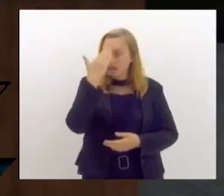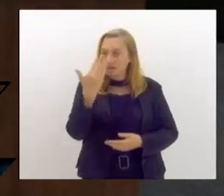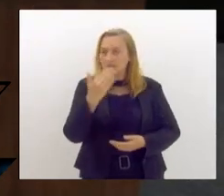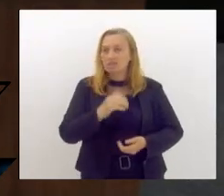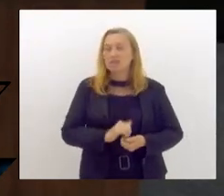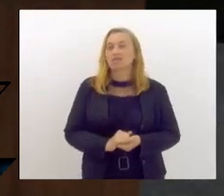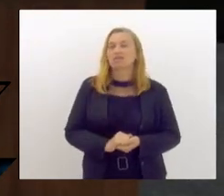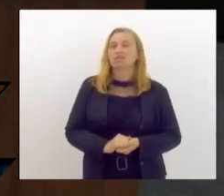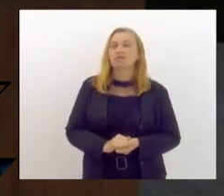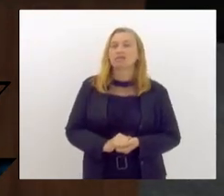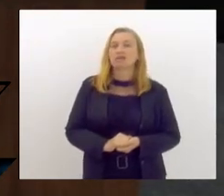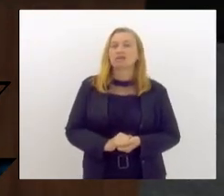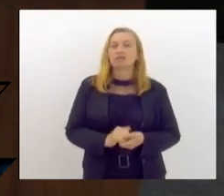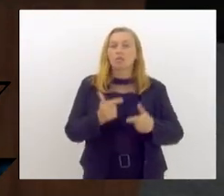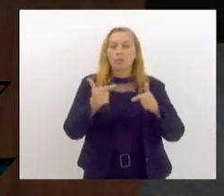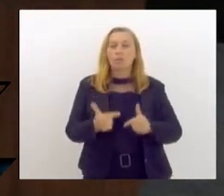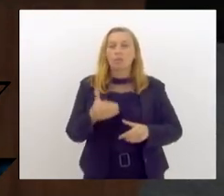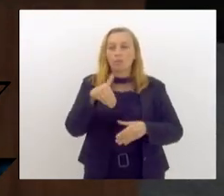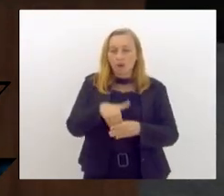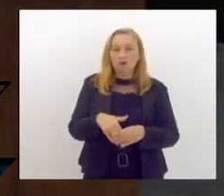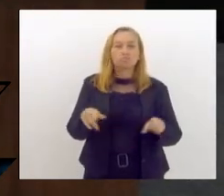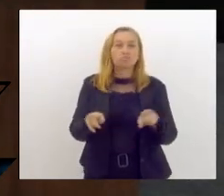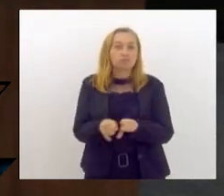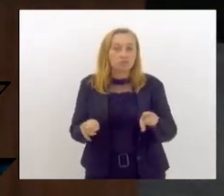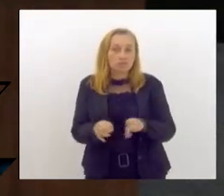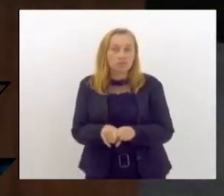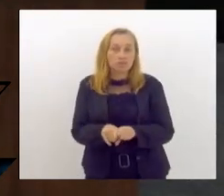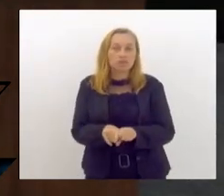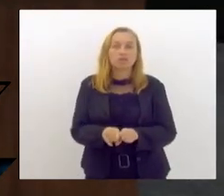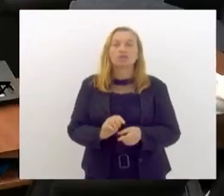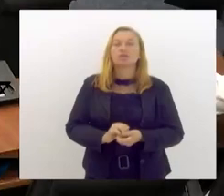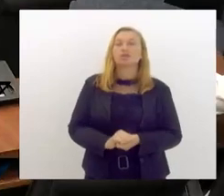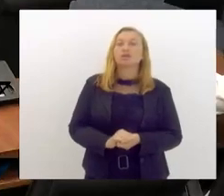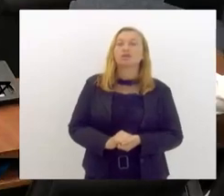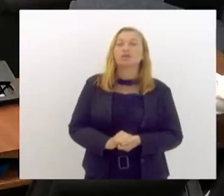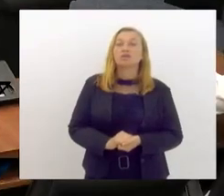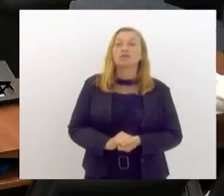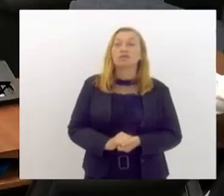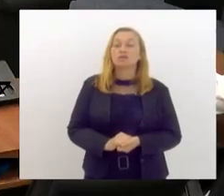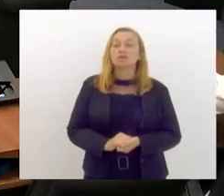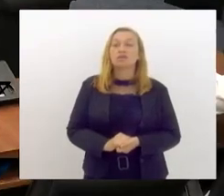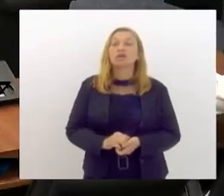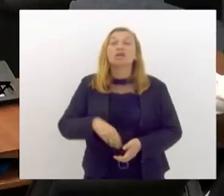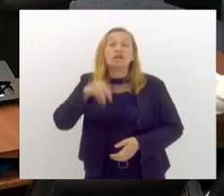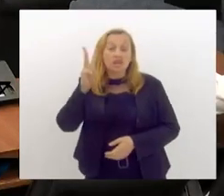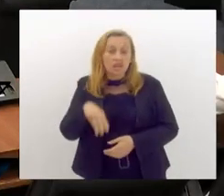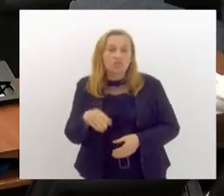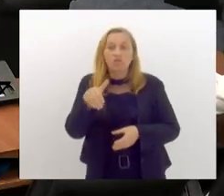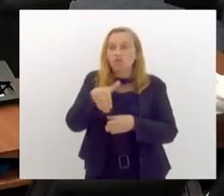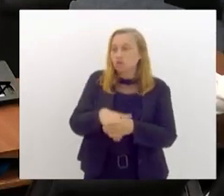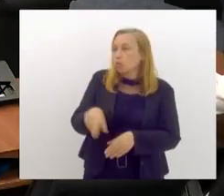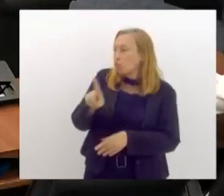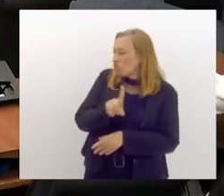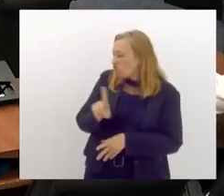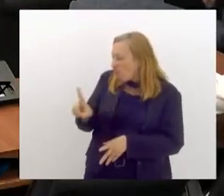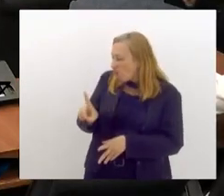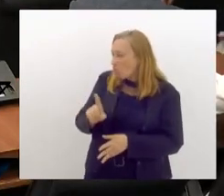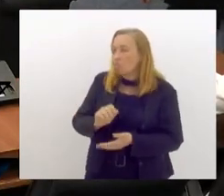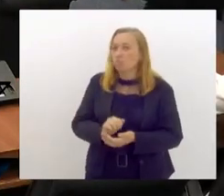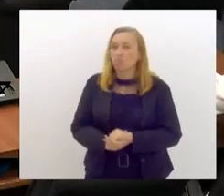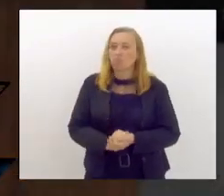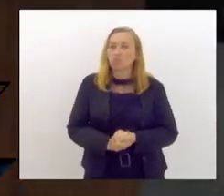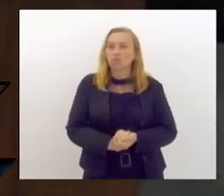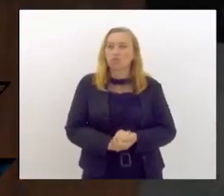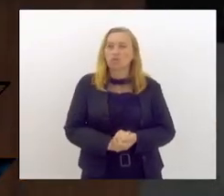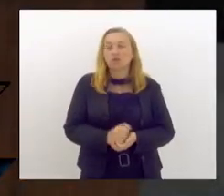que se abstiveram também a votação. E para quem votou não e votou não a partir